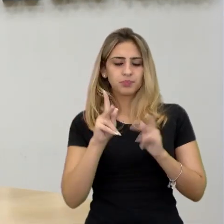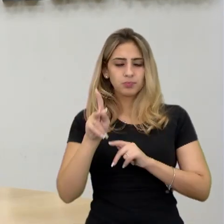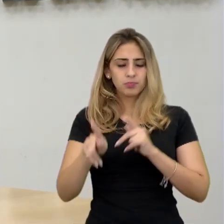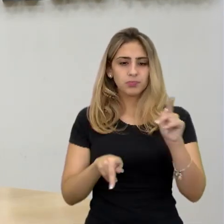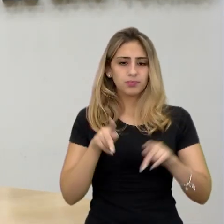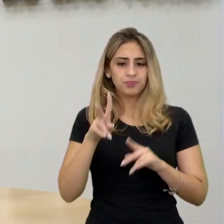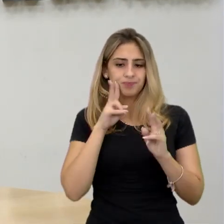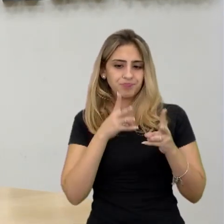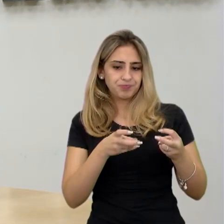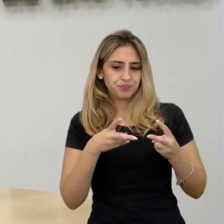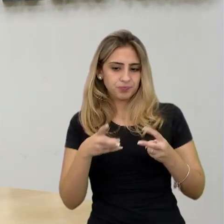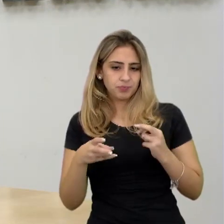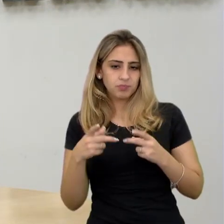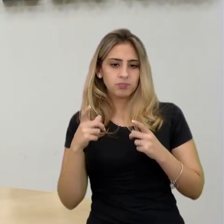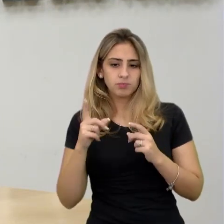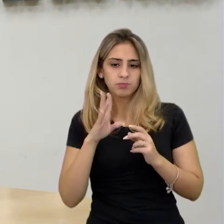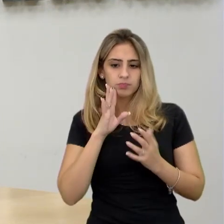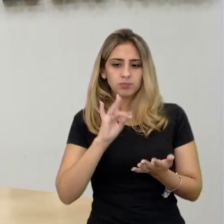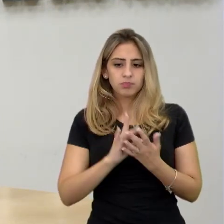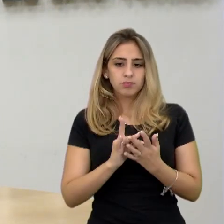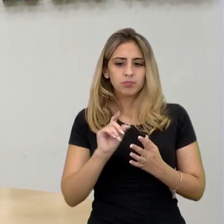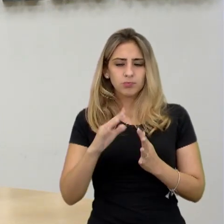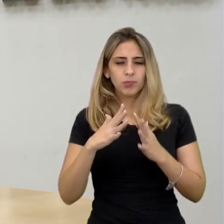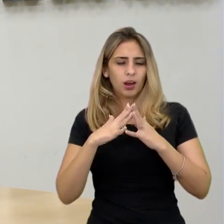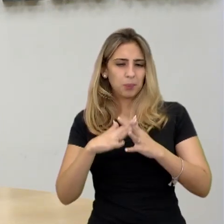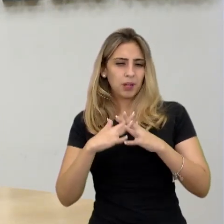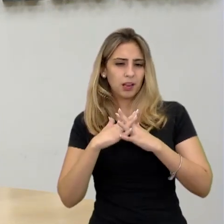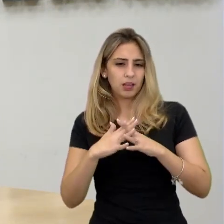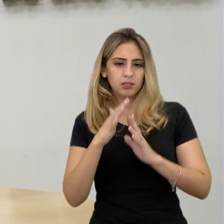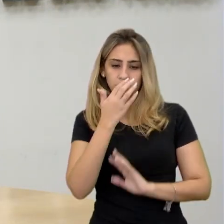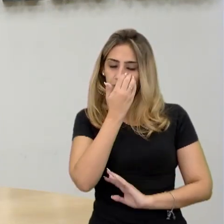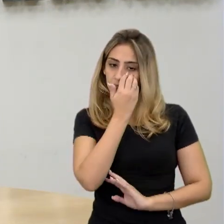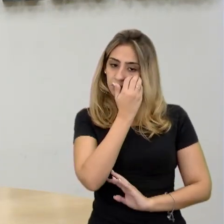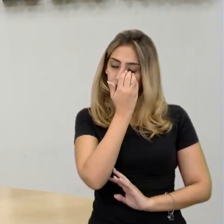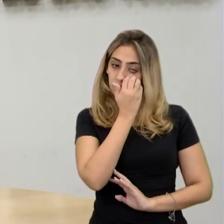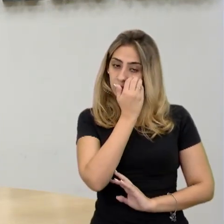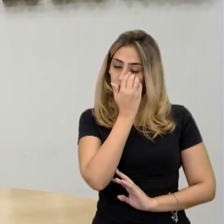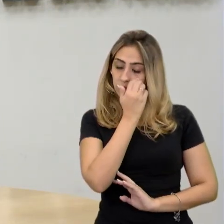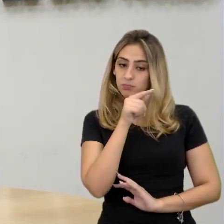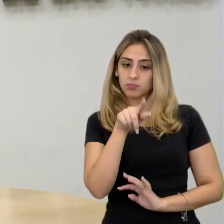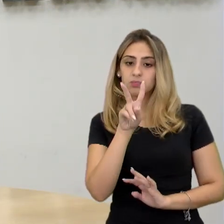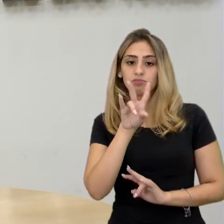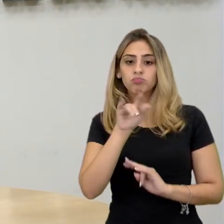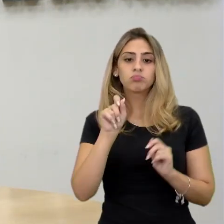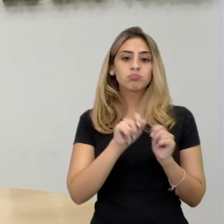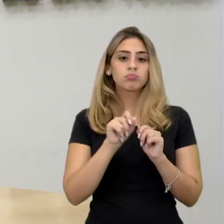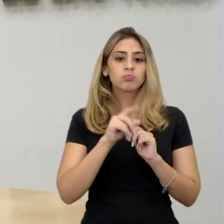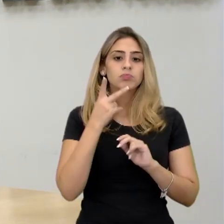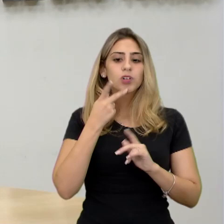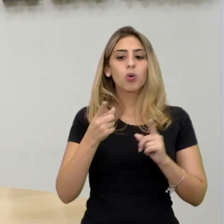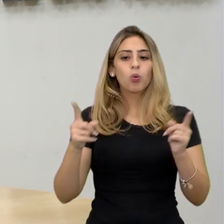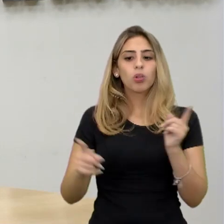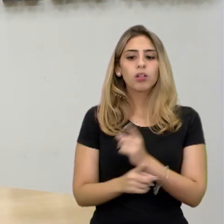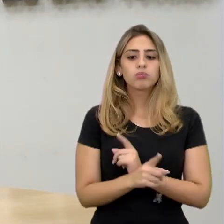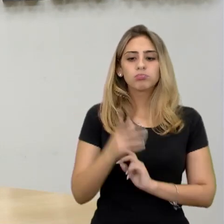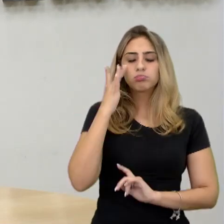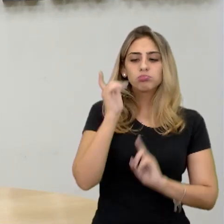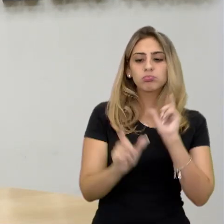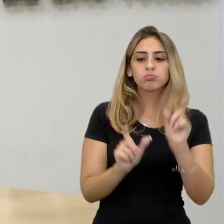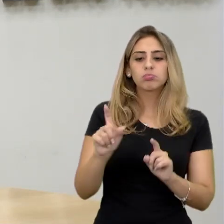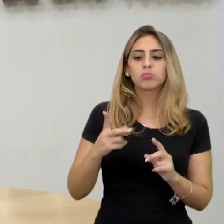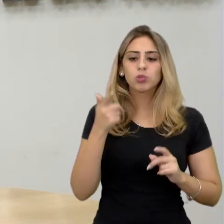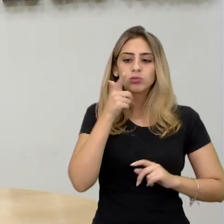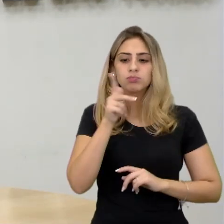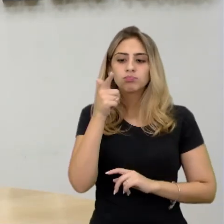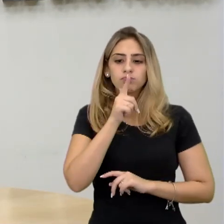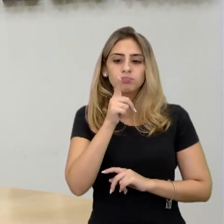sejam considerados, entre aspas, inferiores. Já esse aqui não. Ele vai dizer o contrário. Ele fala, olha, o ser humano ele consegue